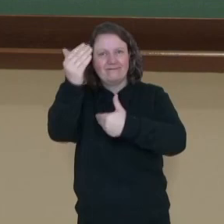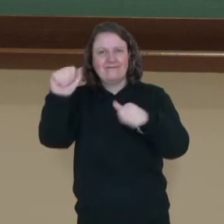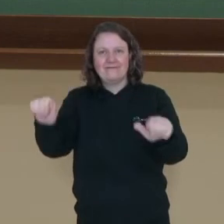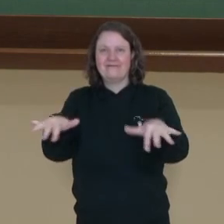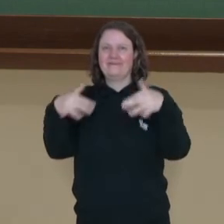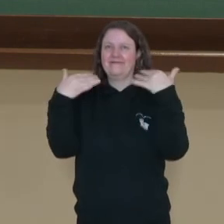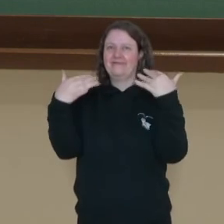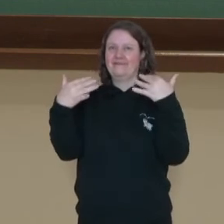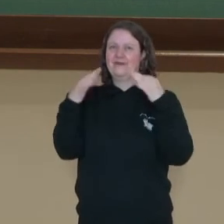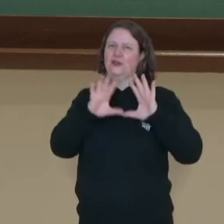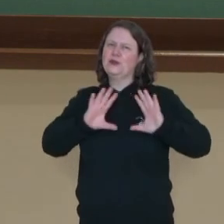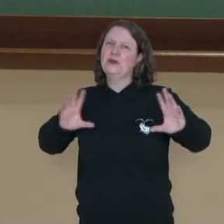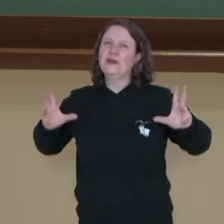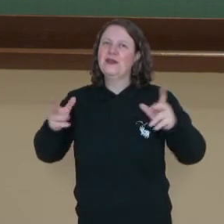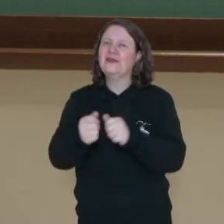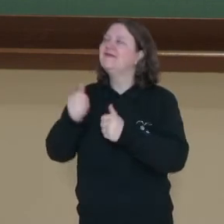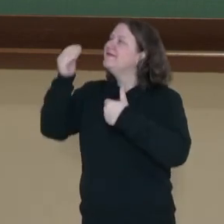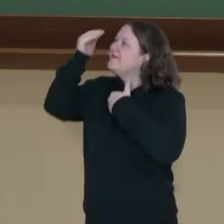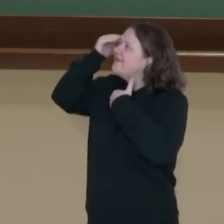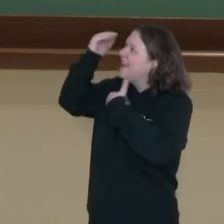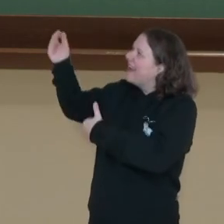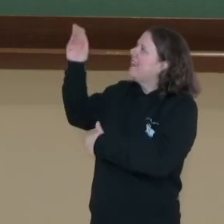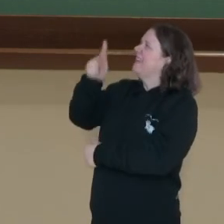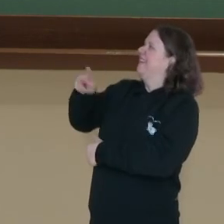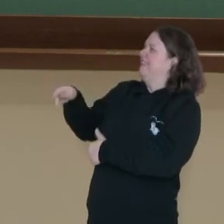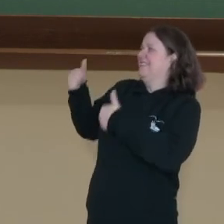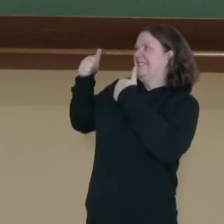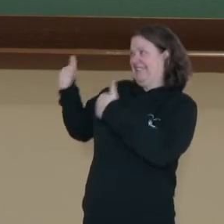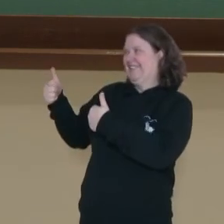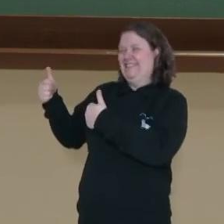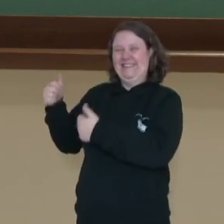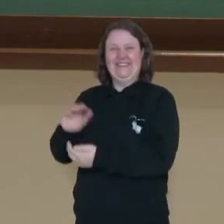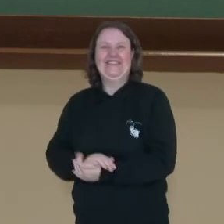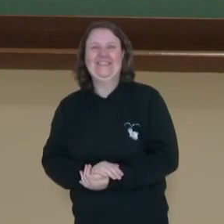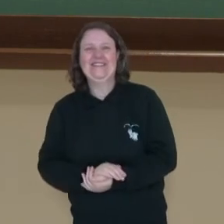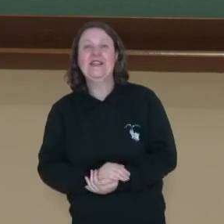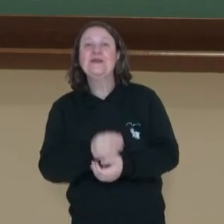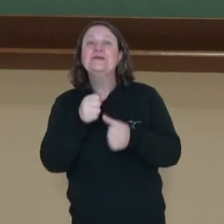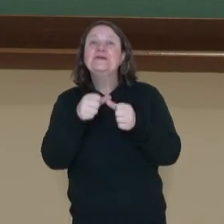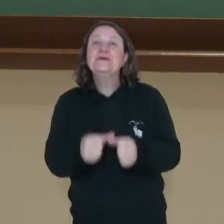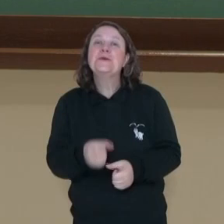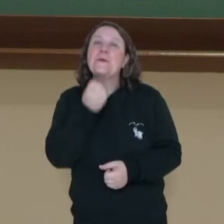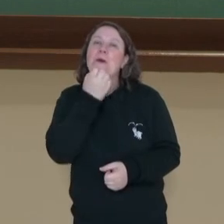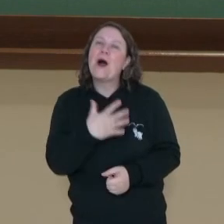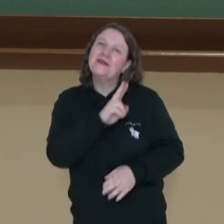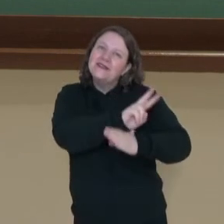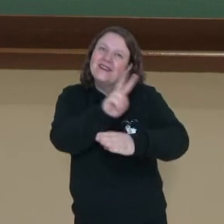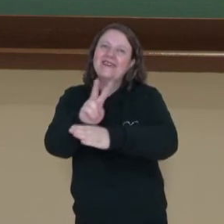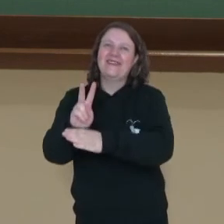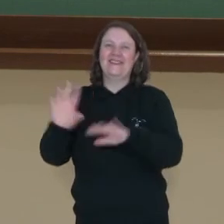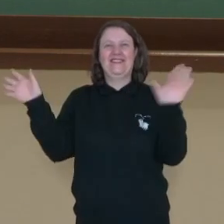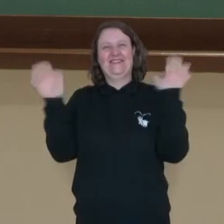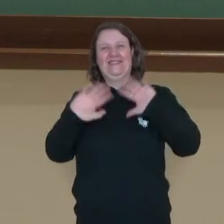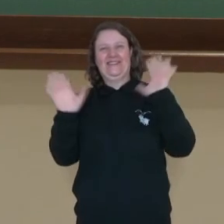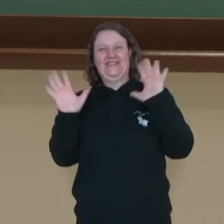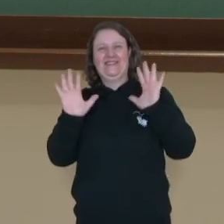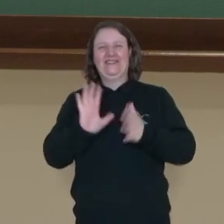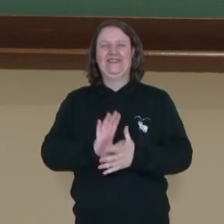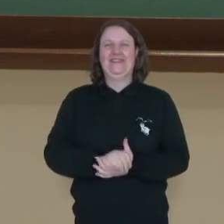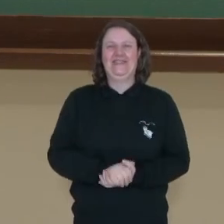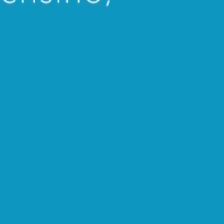presença, a tua participação. Obrigado, Cláudia, nossa intérprete. Fiquem bem, se cuidem e até a próxima. Tchau, tchau.